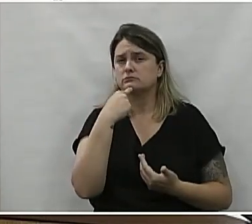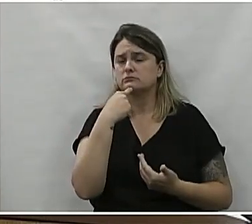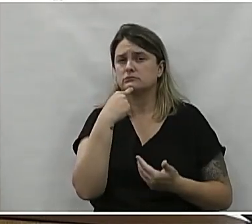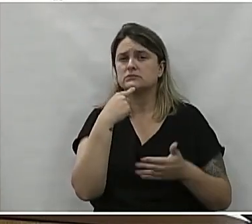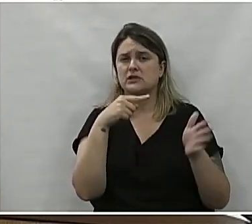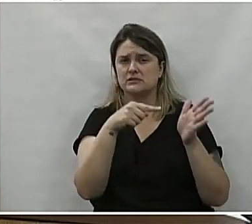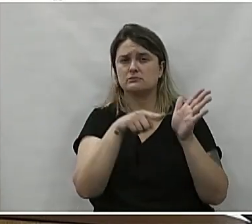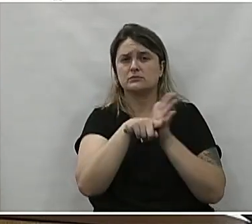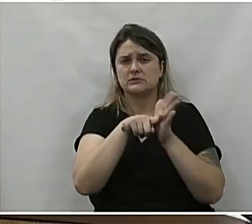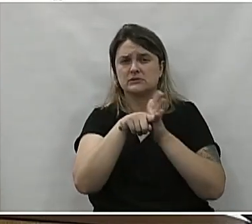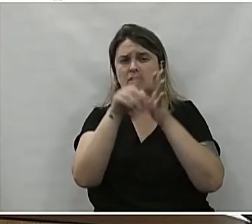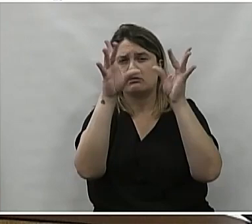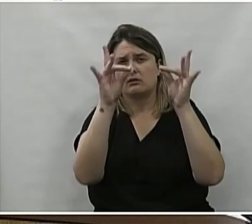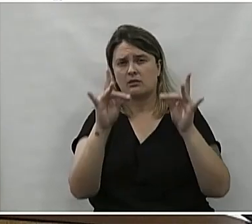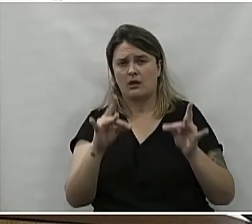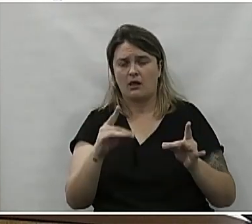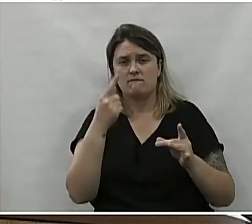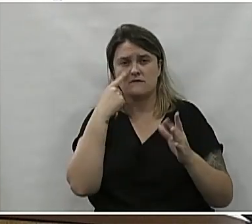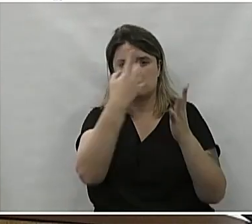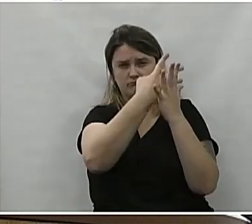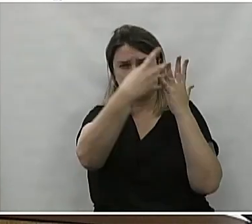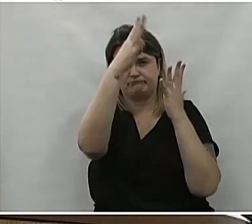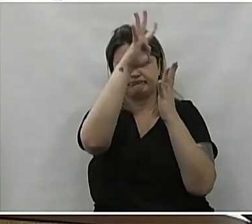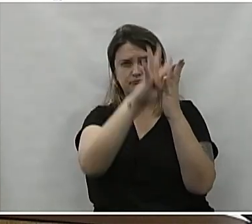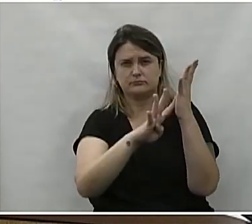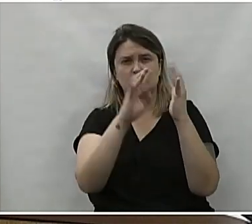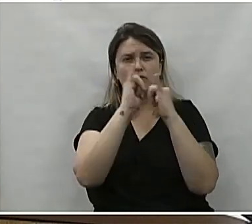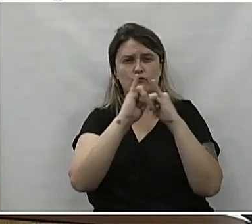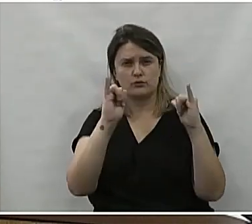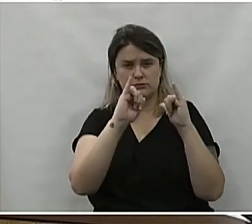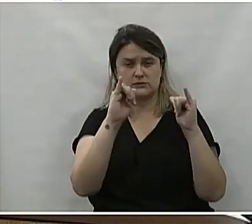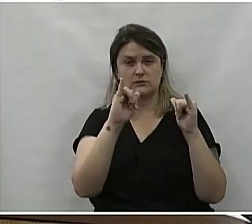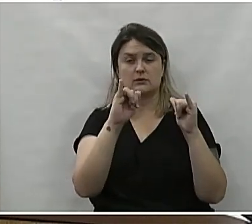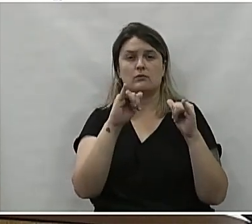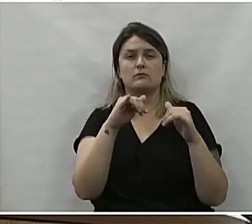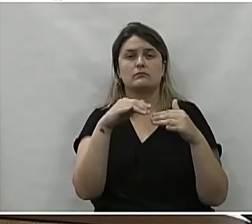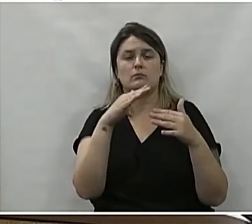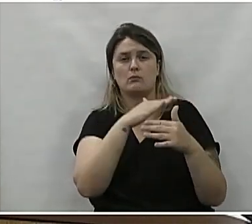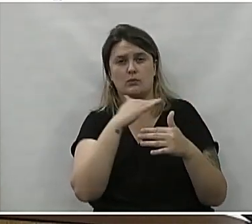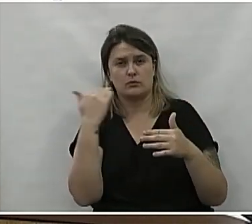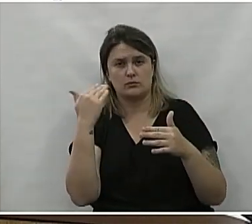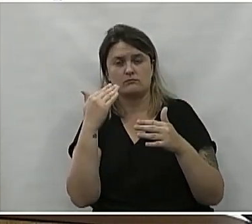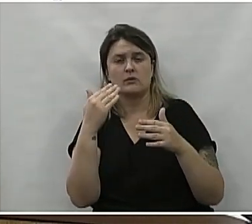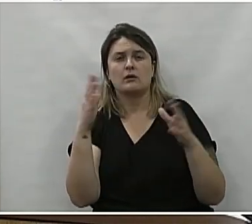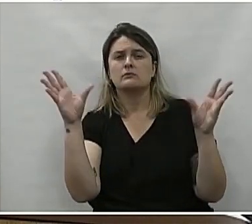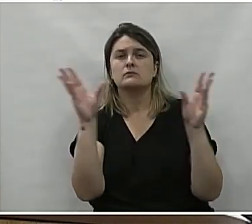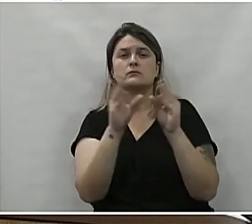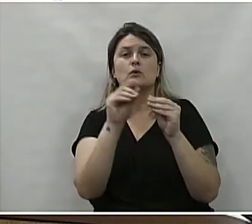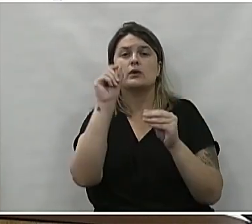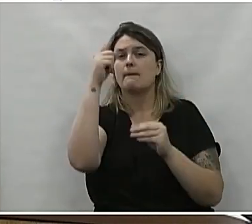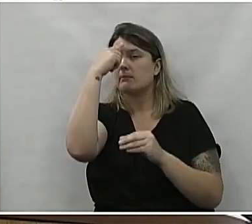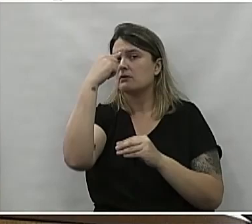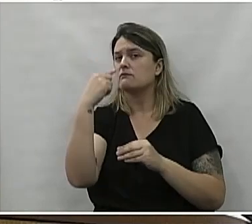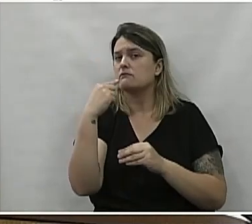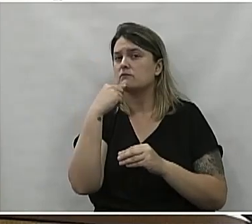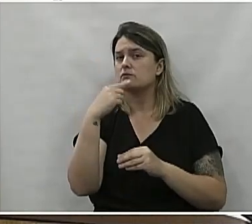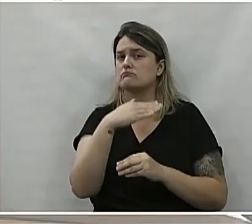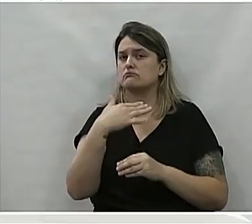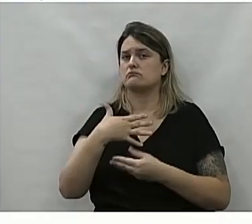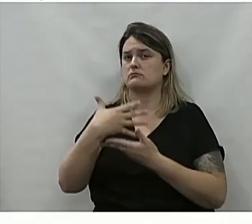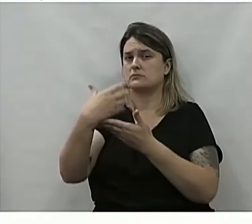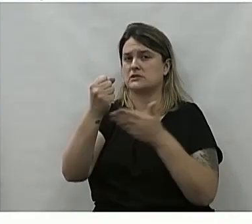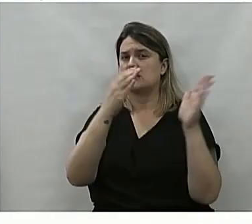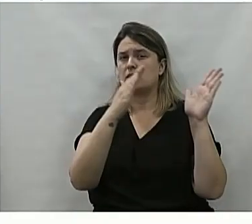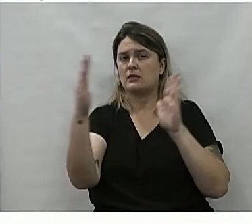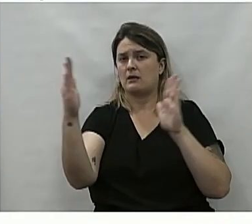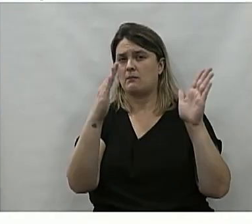a pesquisa Detalhou Considerando as tabelas Com os dados Acima Sobre os óbitos Podemos concluir Que o perfil De suicida No período